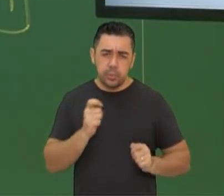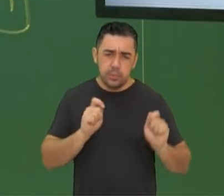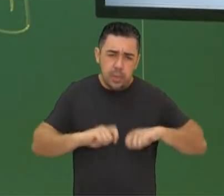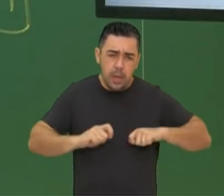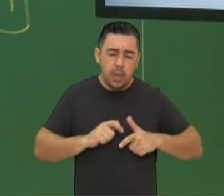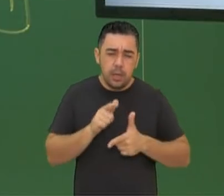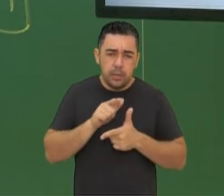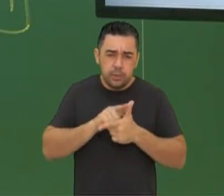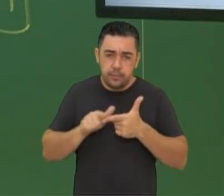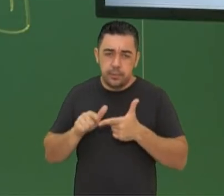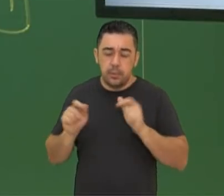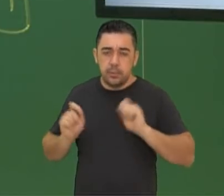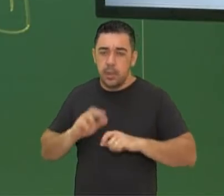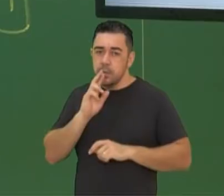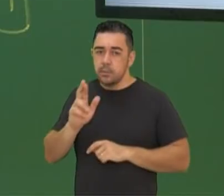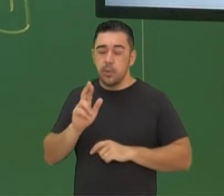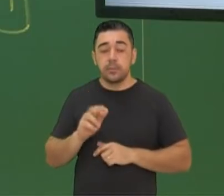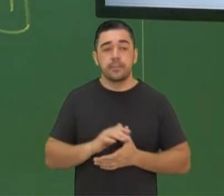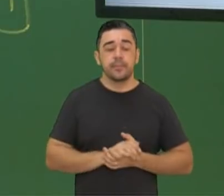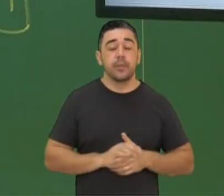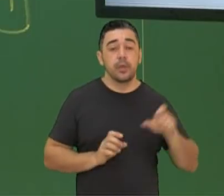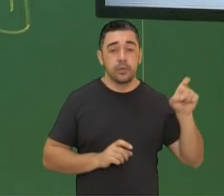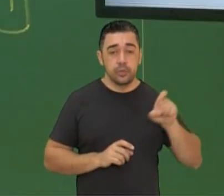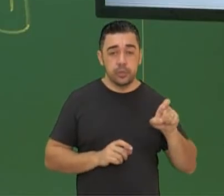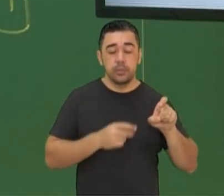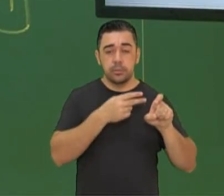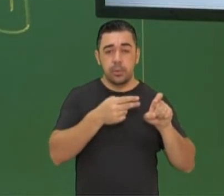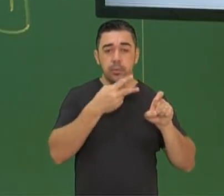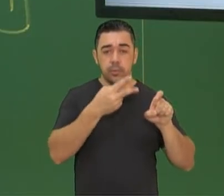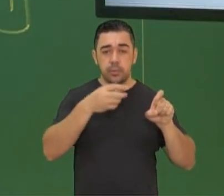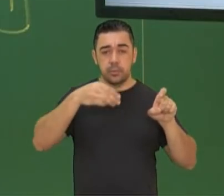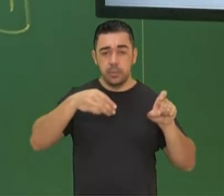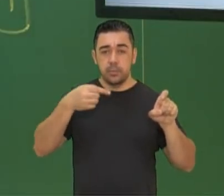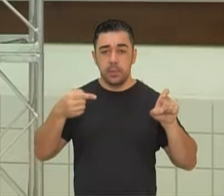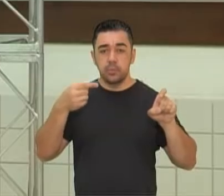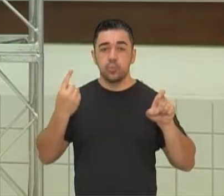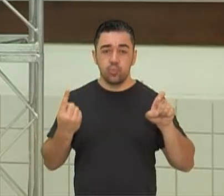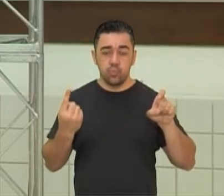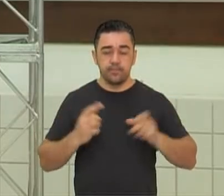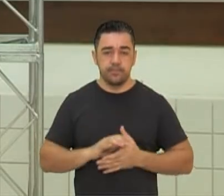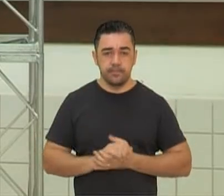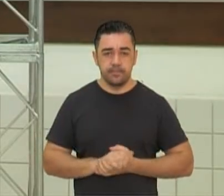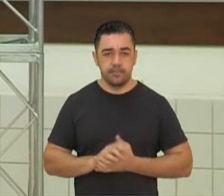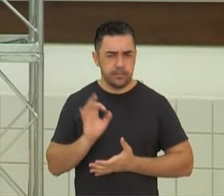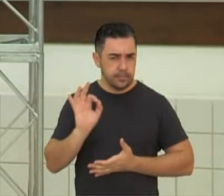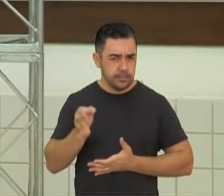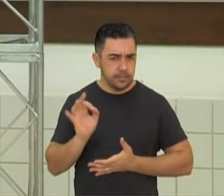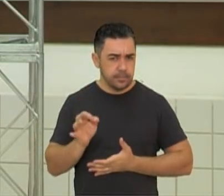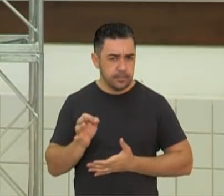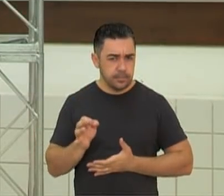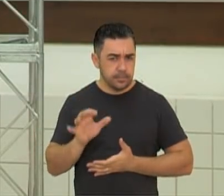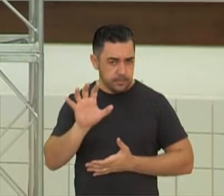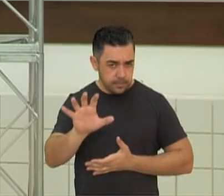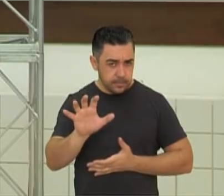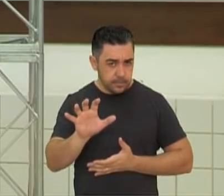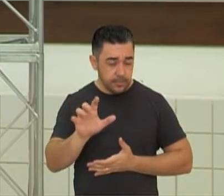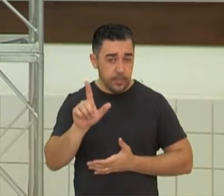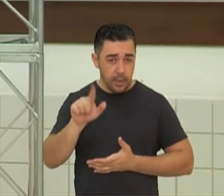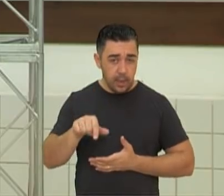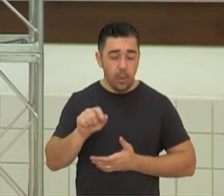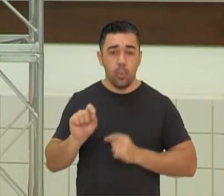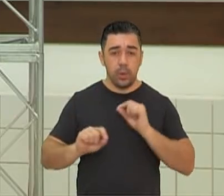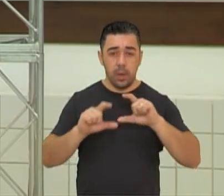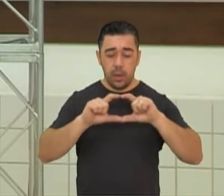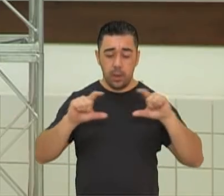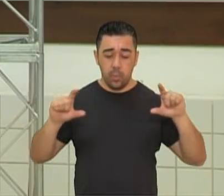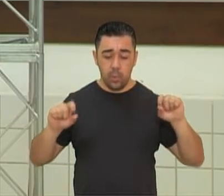o resultado direto. Então o resultado vai ser o quê? 2m menos 1. Certo? Então, assim, equação literal,